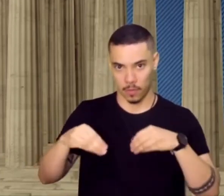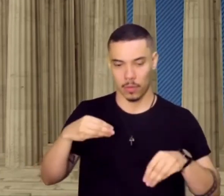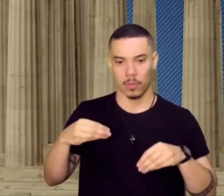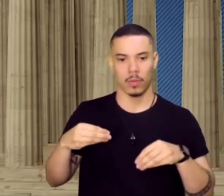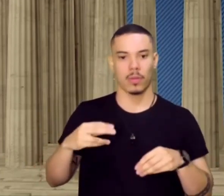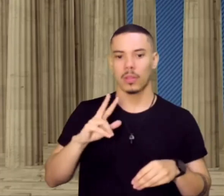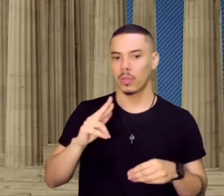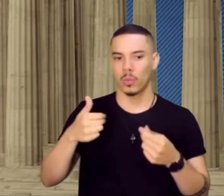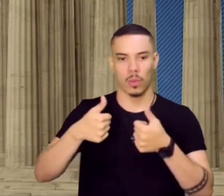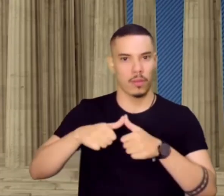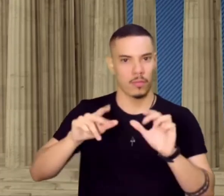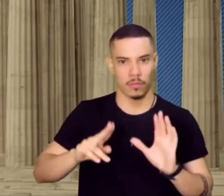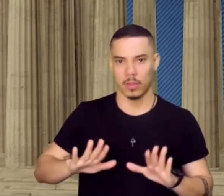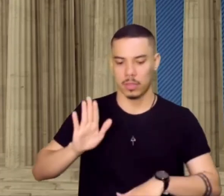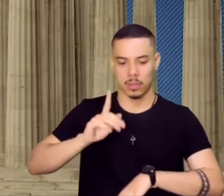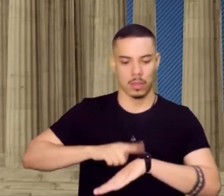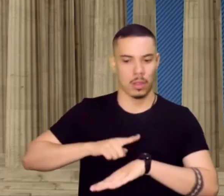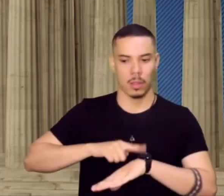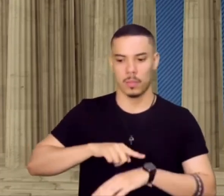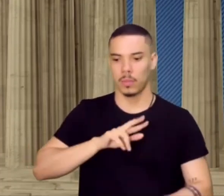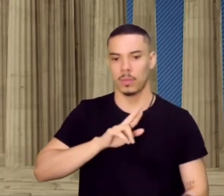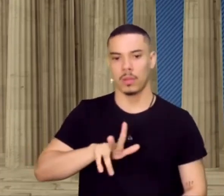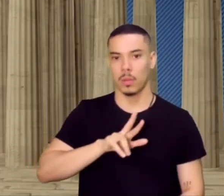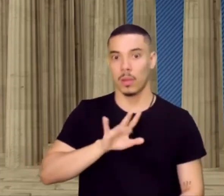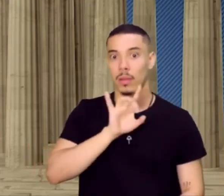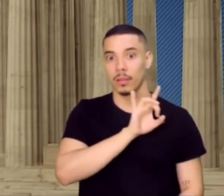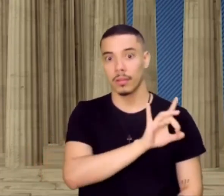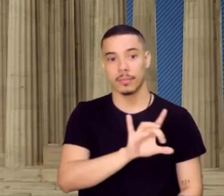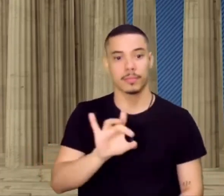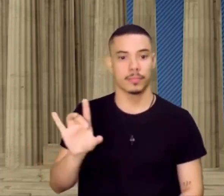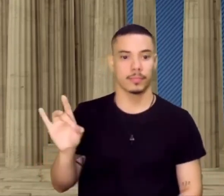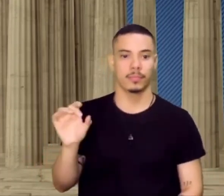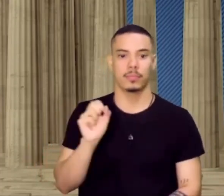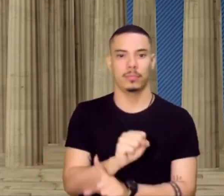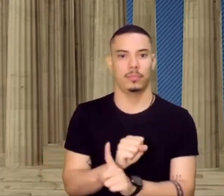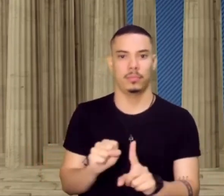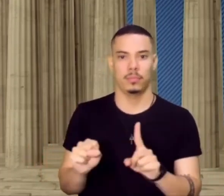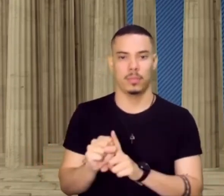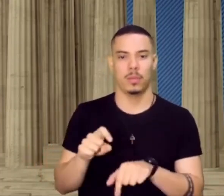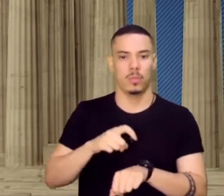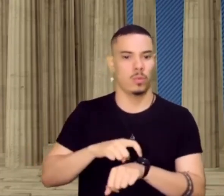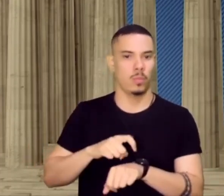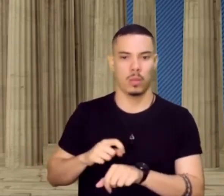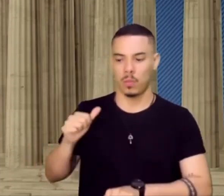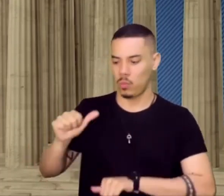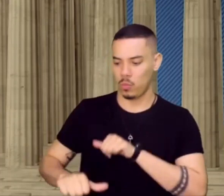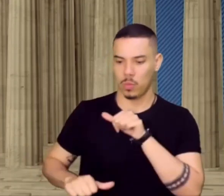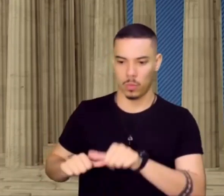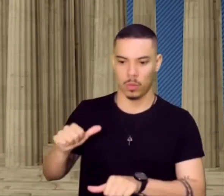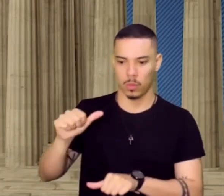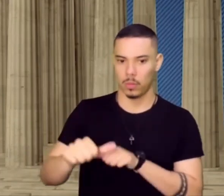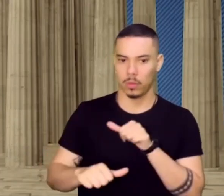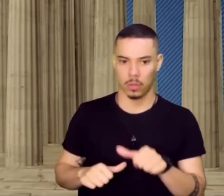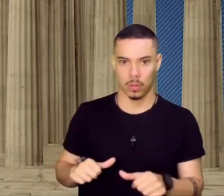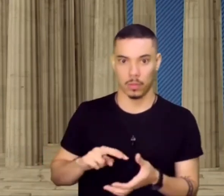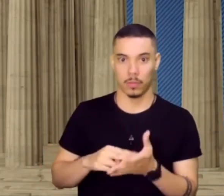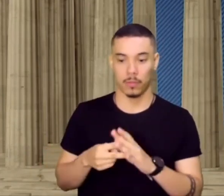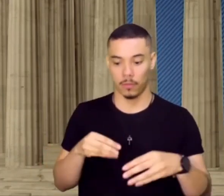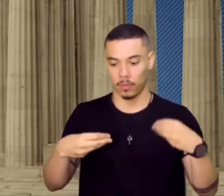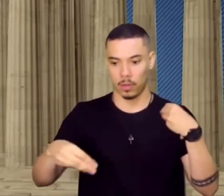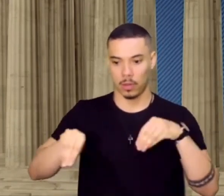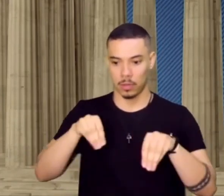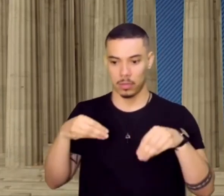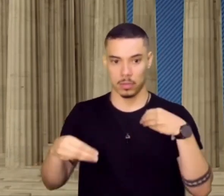é fixa no tempo. Cada sociedade em cada momento vai mudando. É algo flexível, aí,